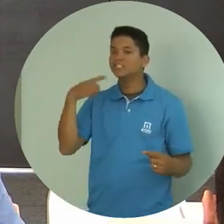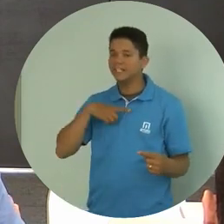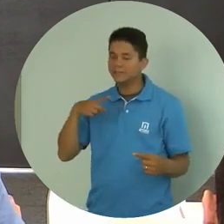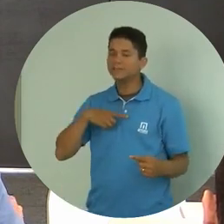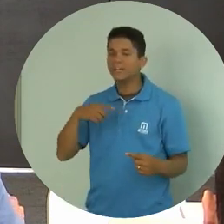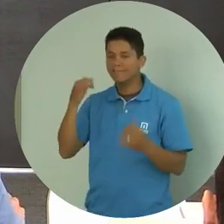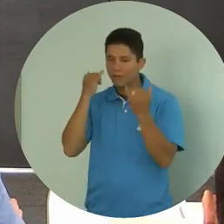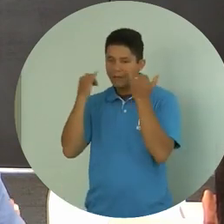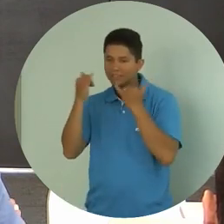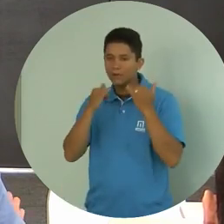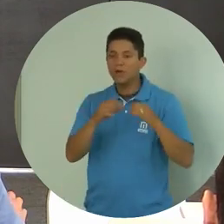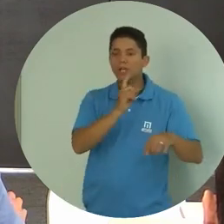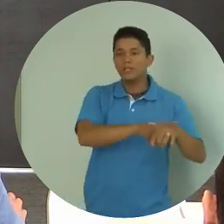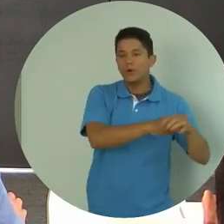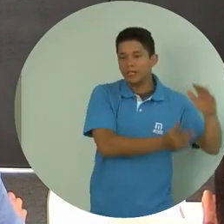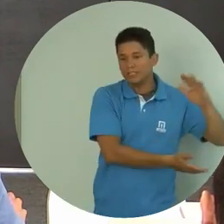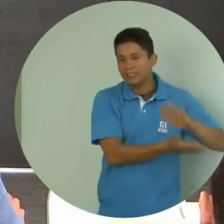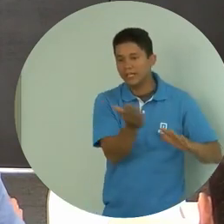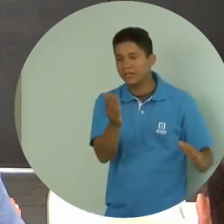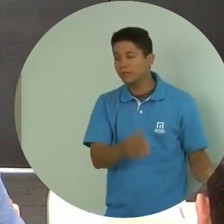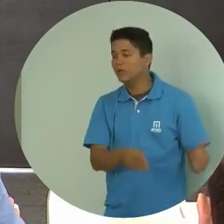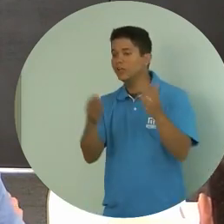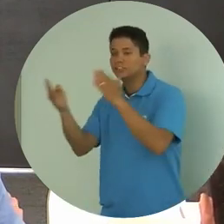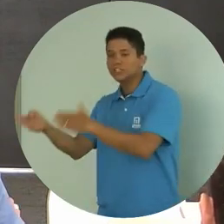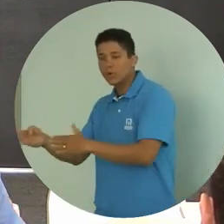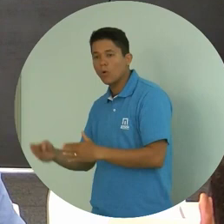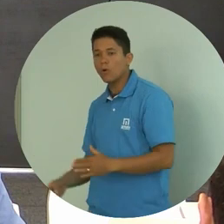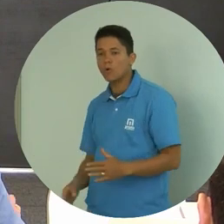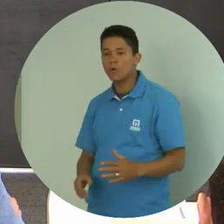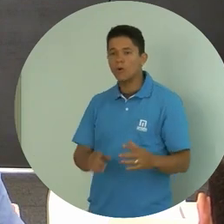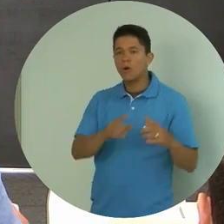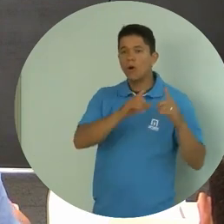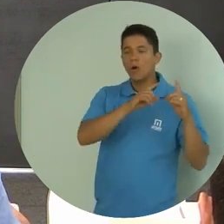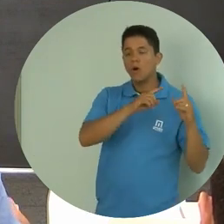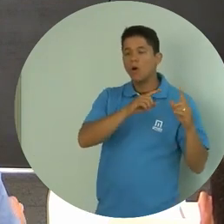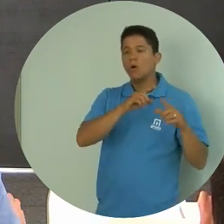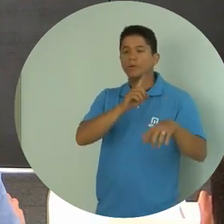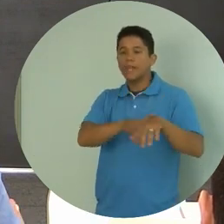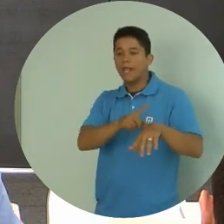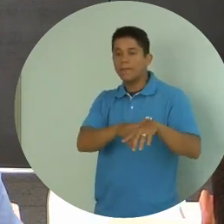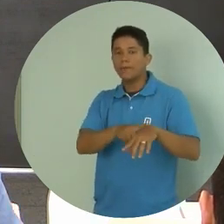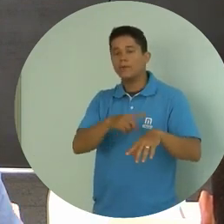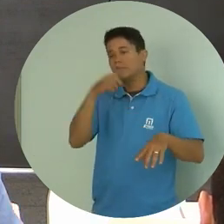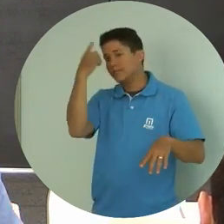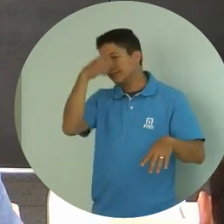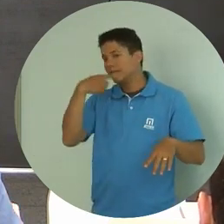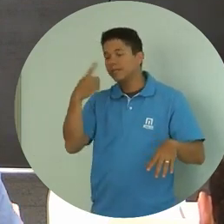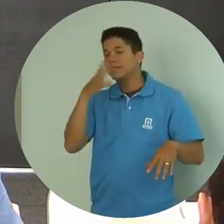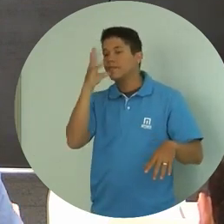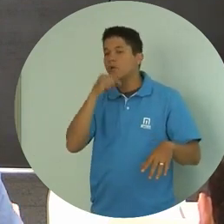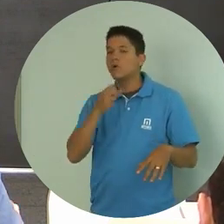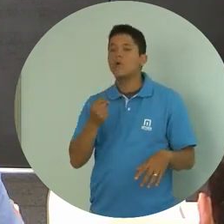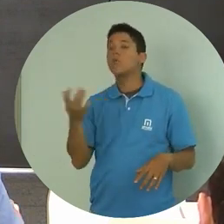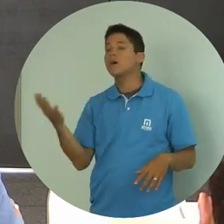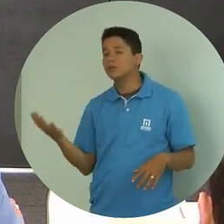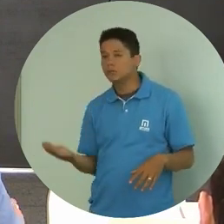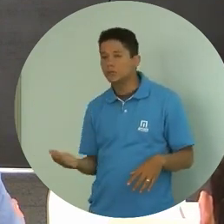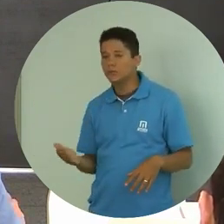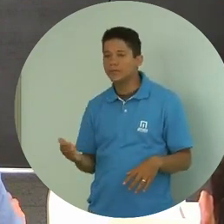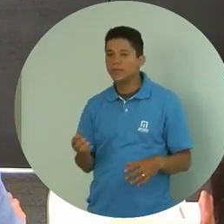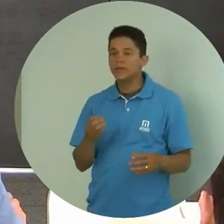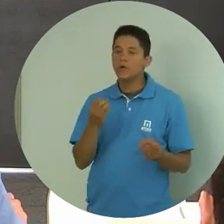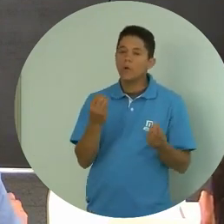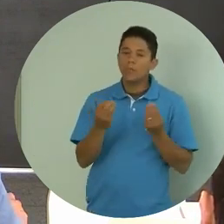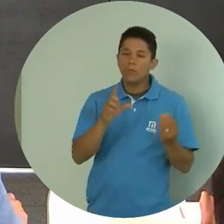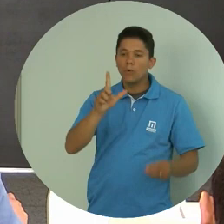que saiu, slump que chegou, quanto tempo que demorou, porque isso gera uma base de dados que não tem